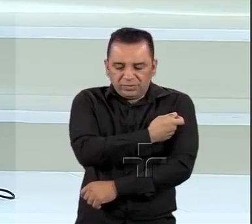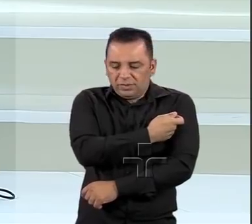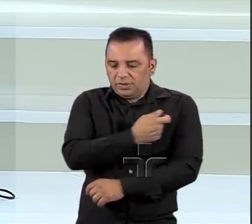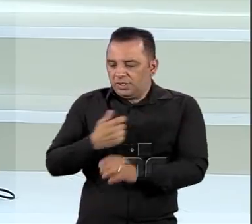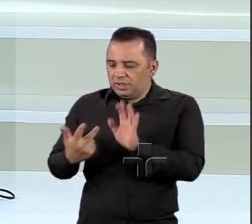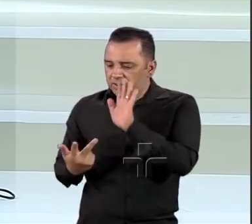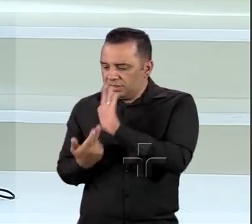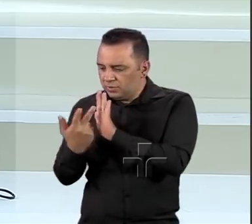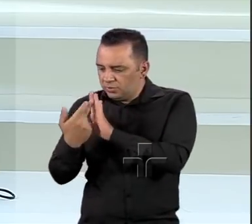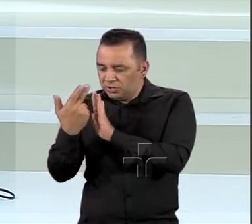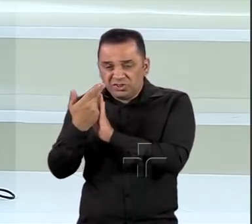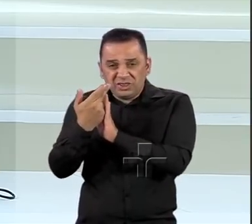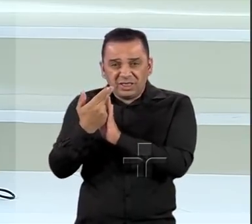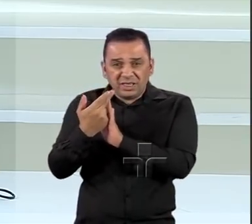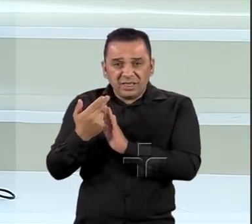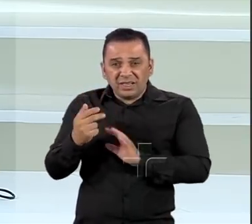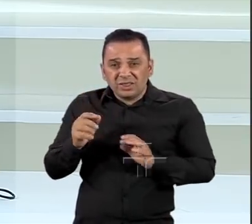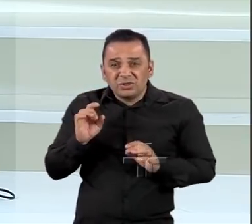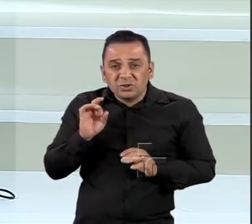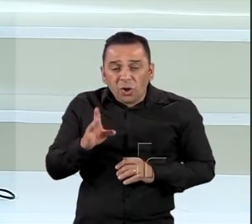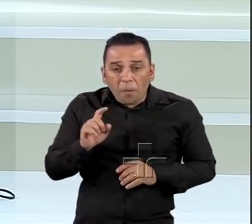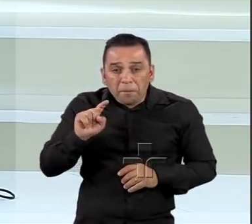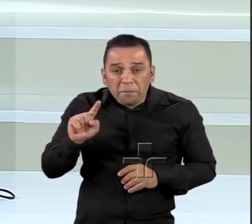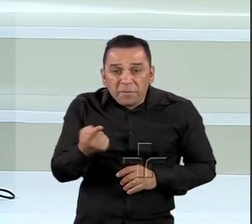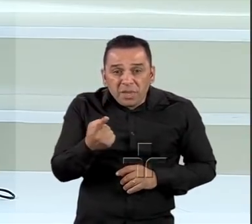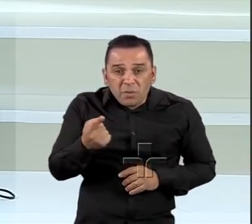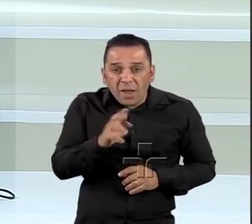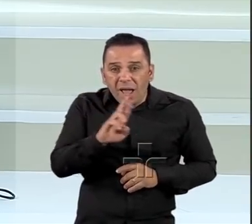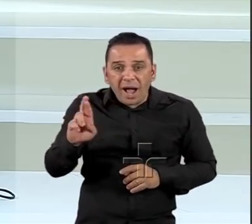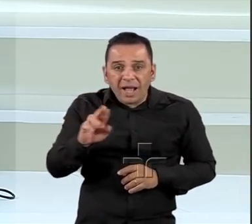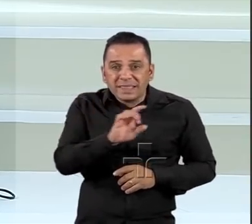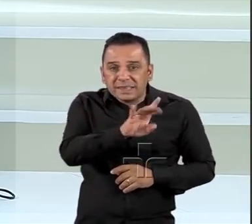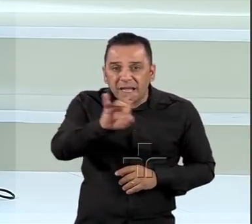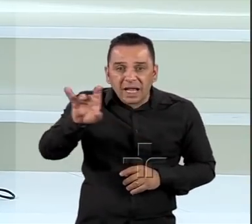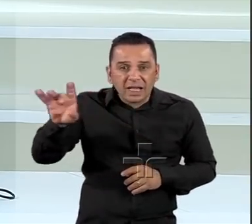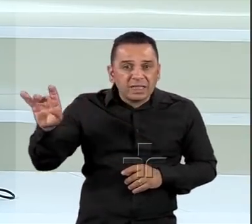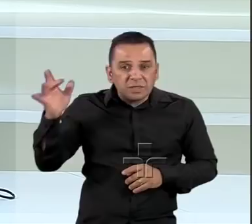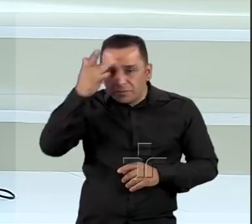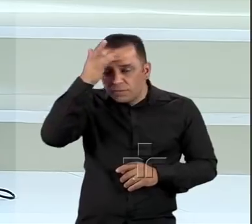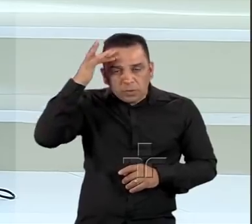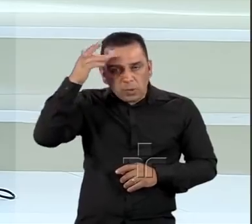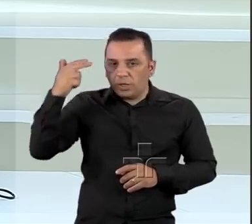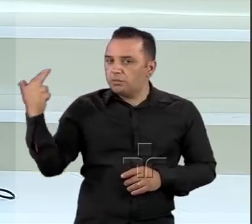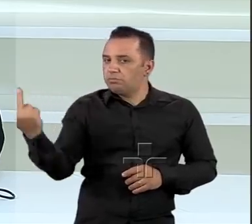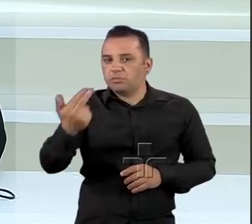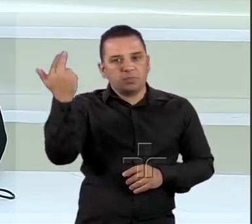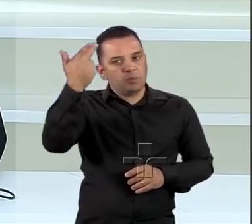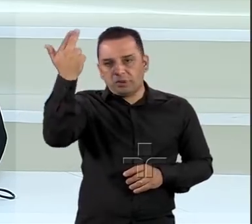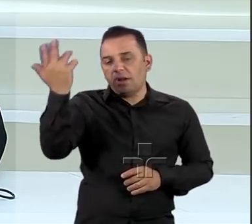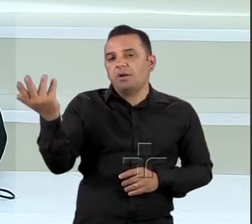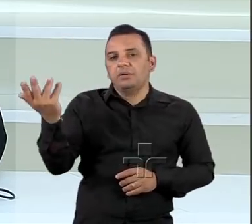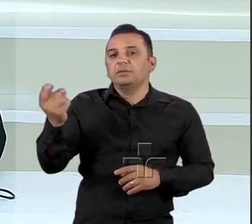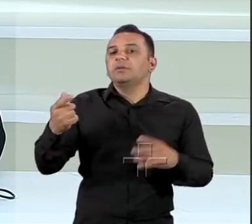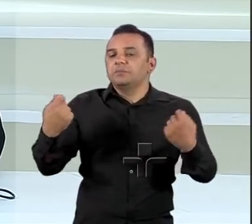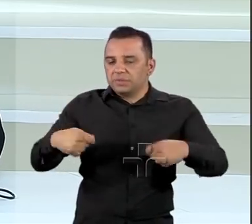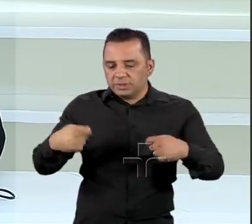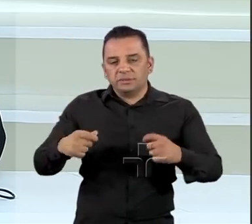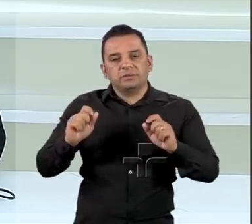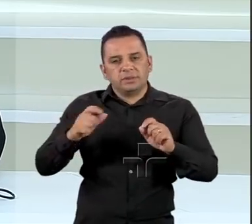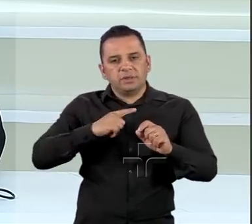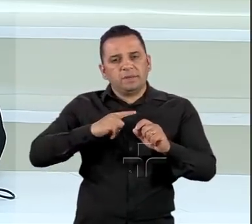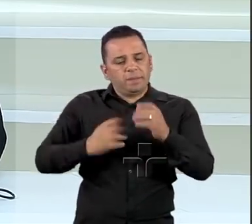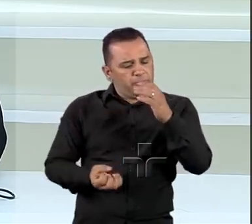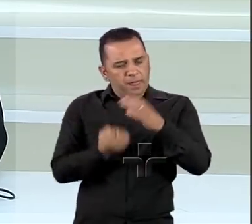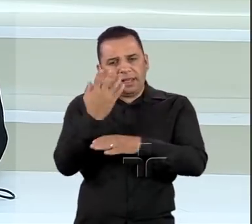ano? Essa situação, que é simples de entender, faz com que é necessário, sim, desenvolver todo um padrão, toda